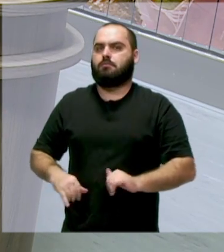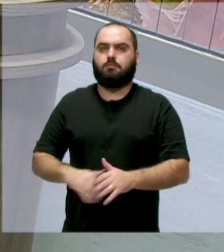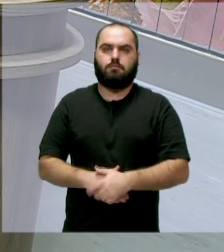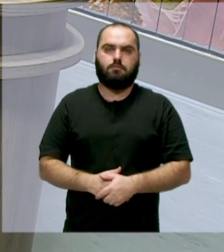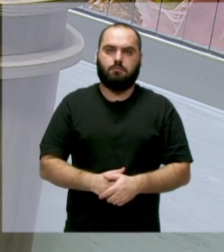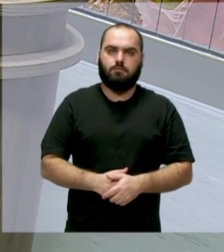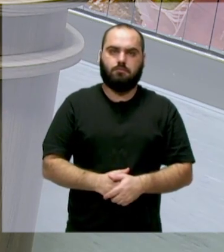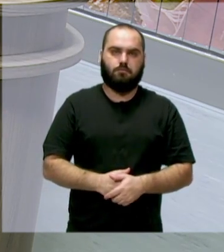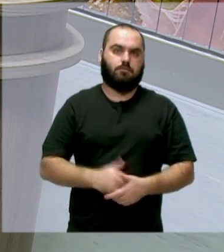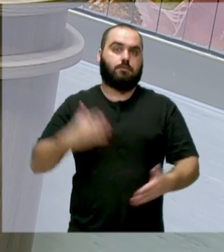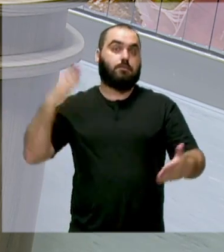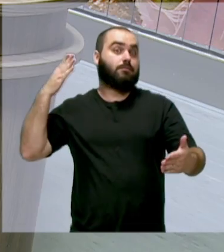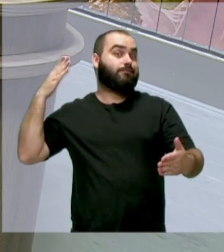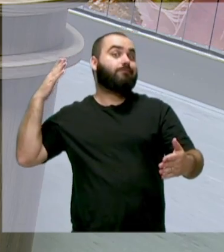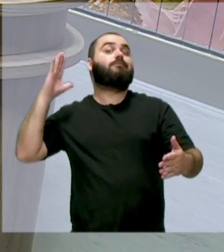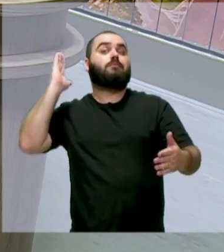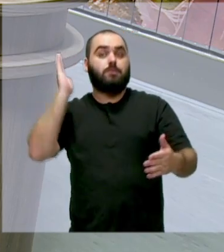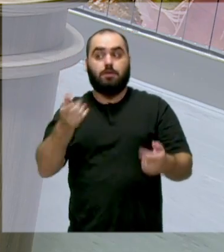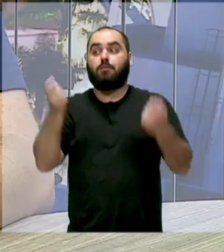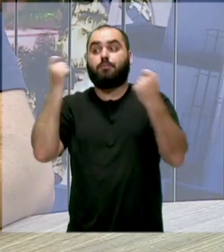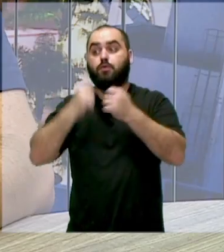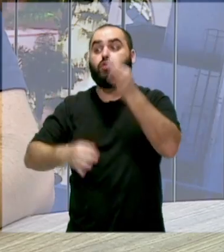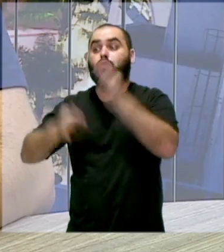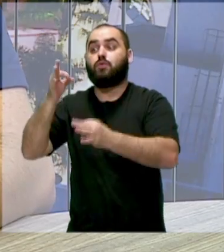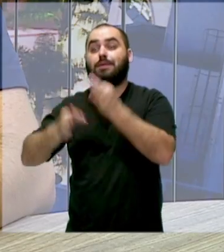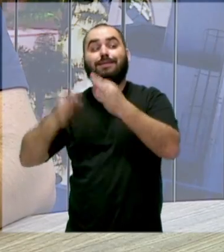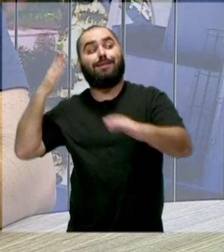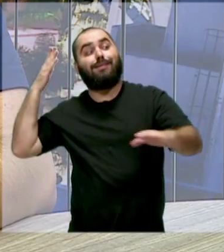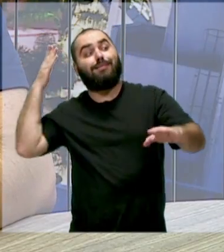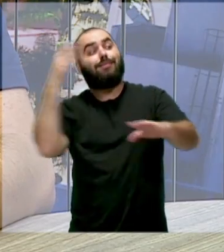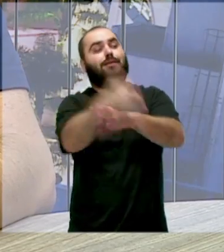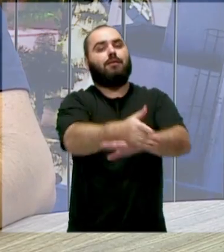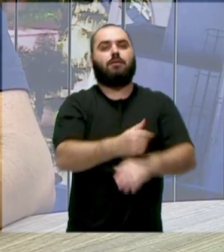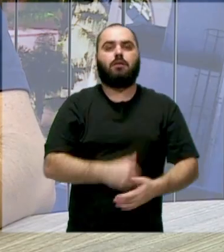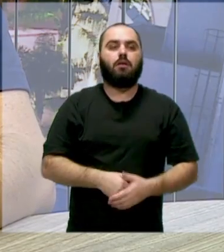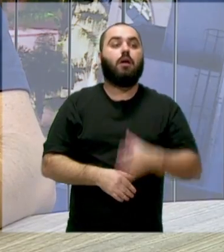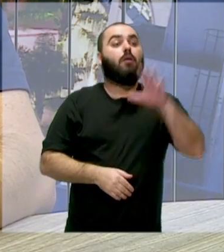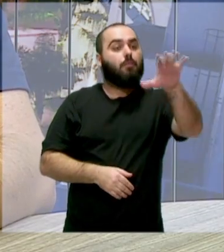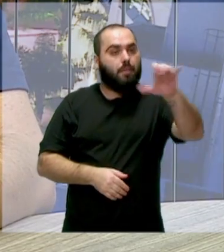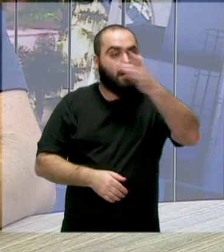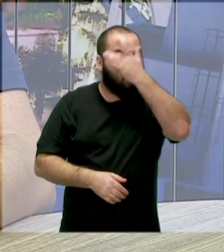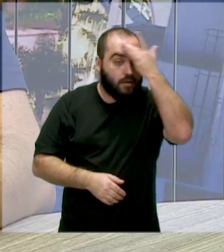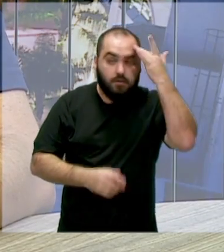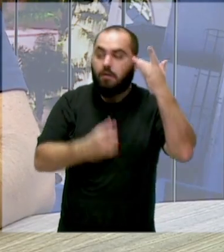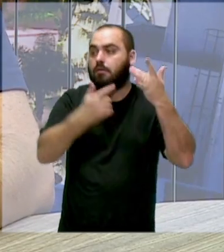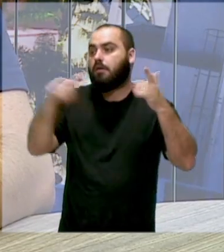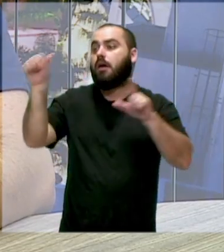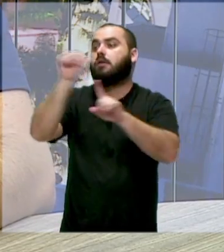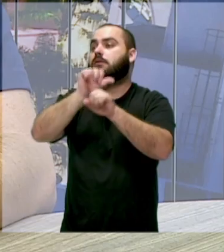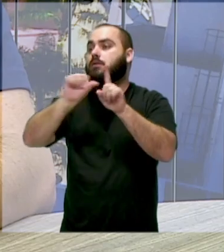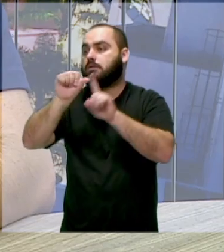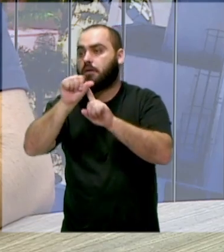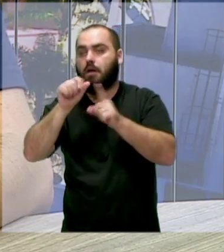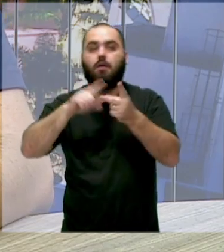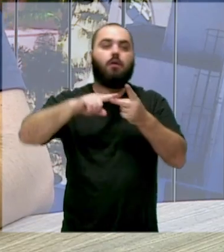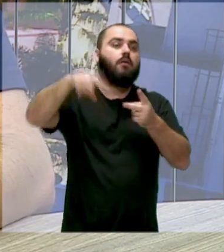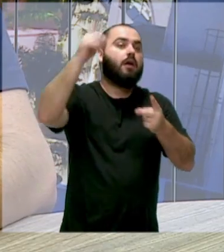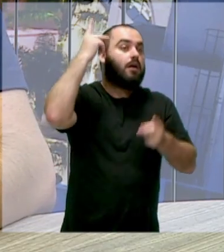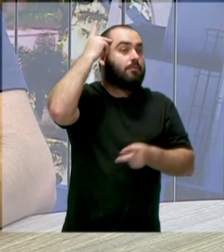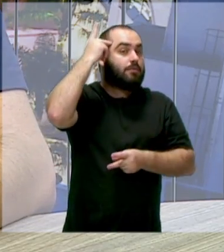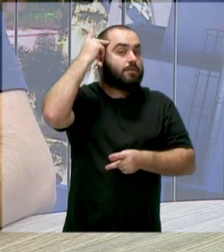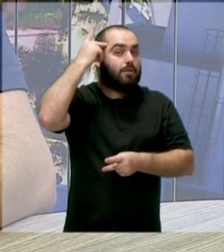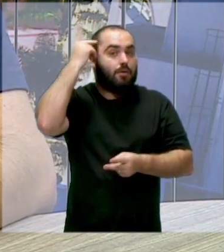força também para não invadir a privacidade da pessoa. A gente pega essa pessoa, leva um psicólogo, leva um assistente social, encaminha para um